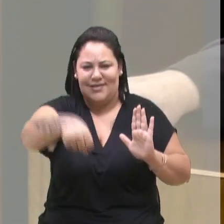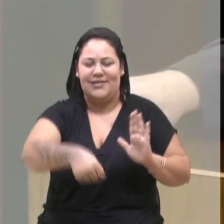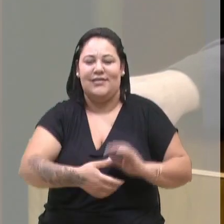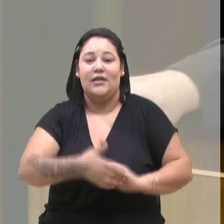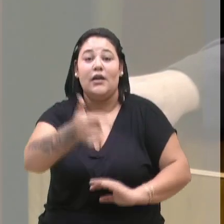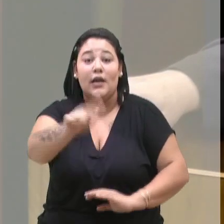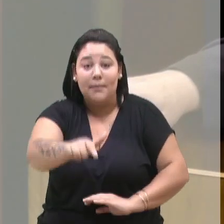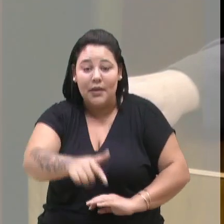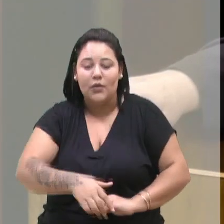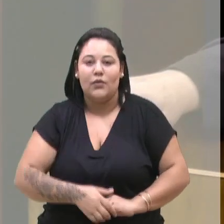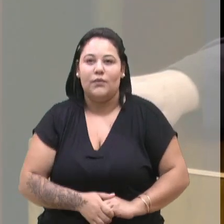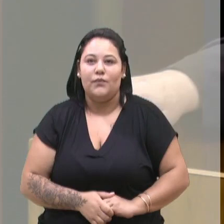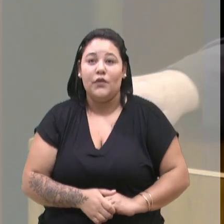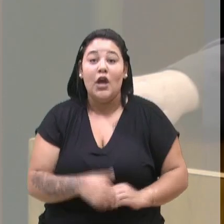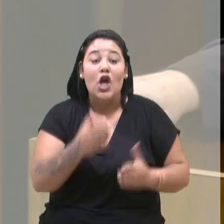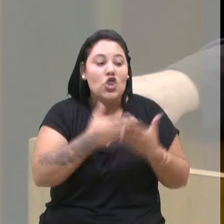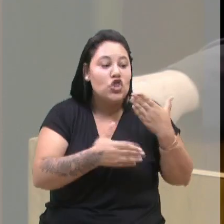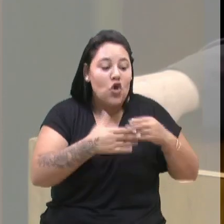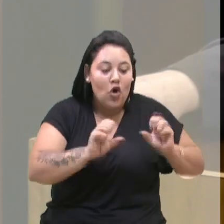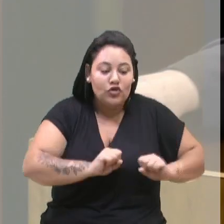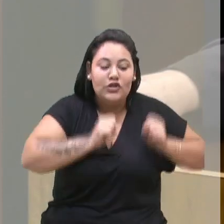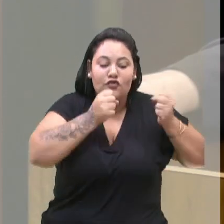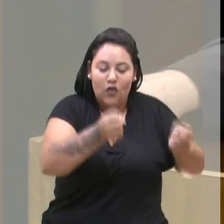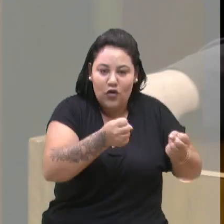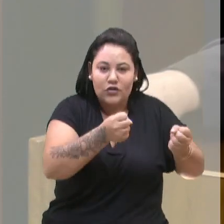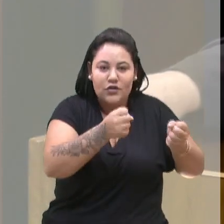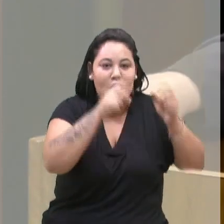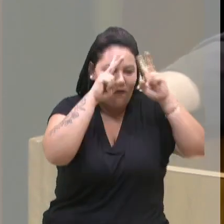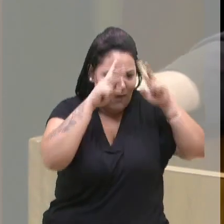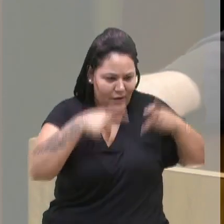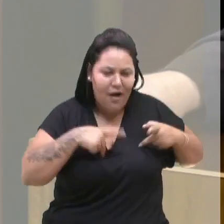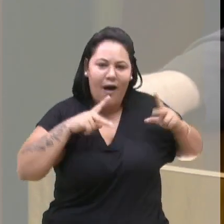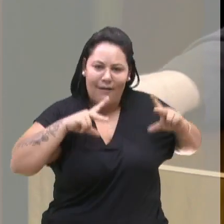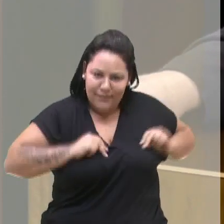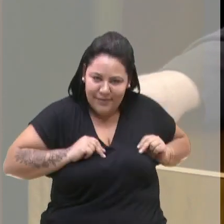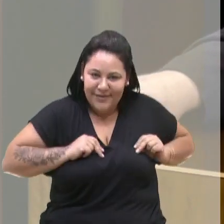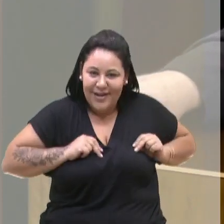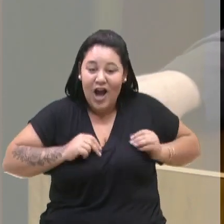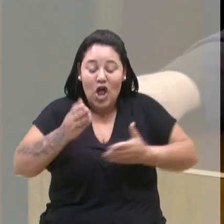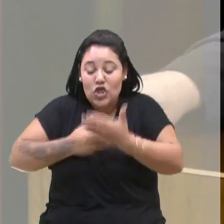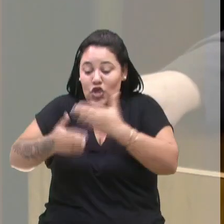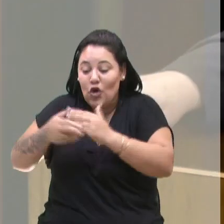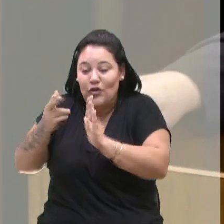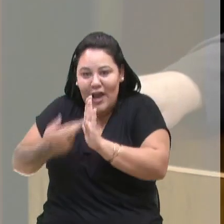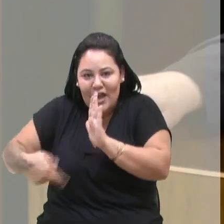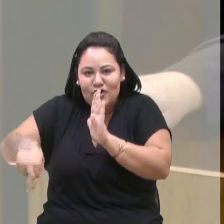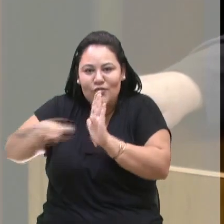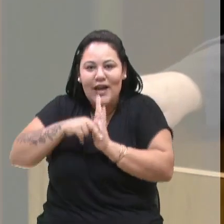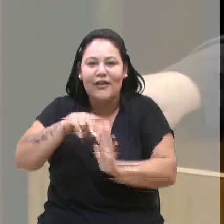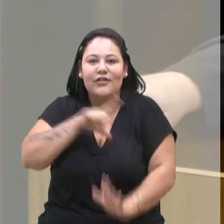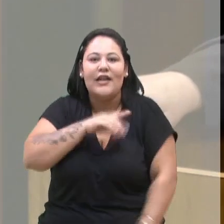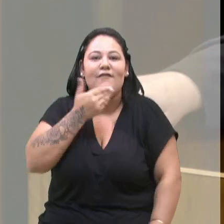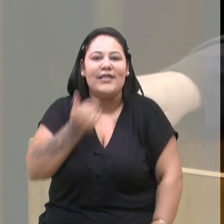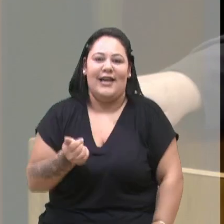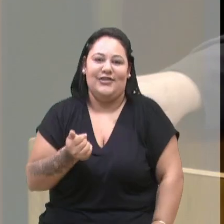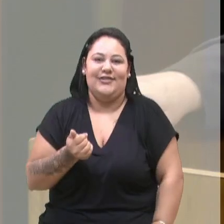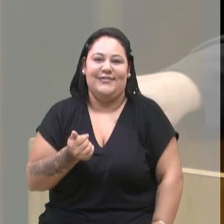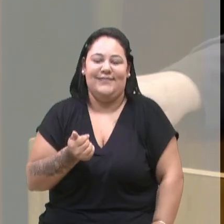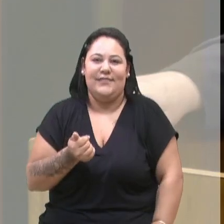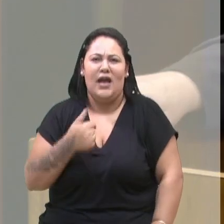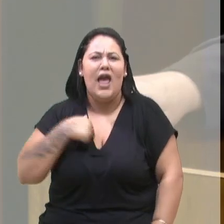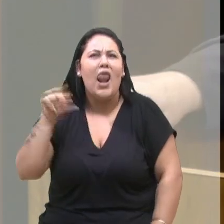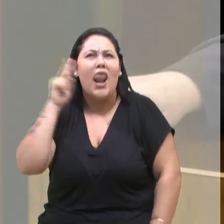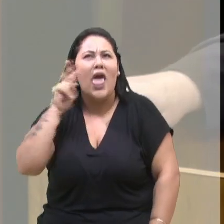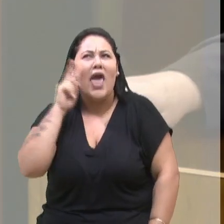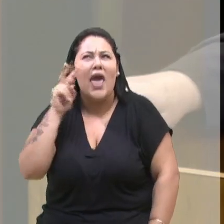Repito, todo esforço será reconhecido, todo resultado será recompensado. Eu lembro quando o